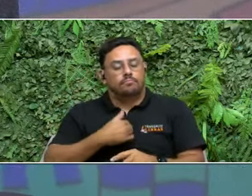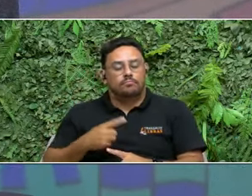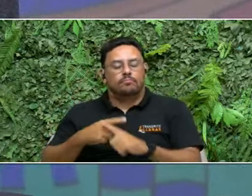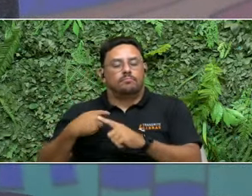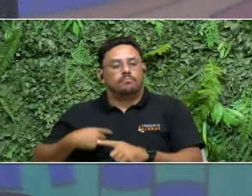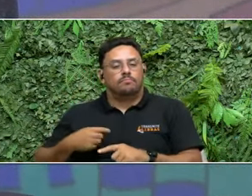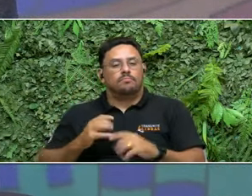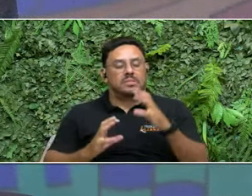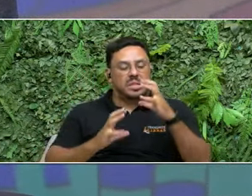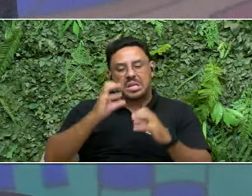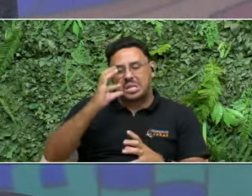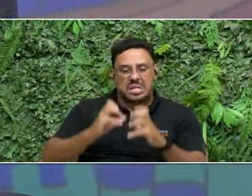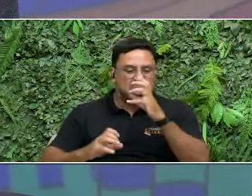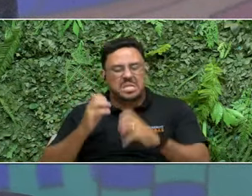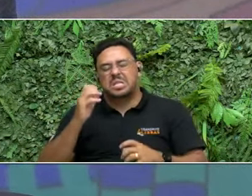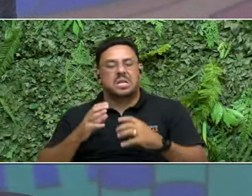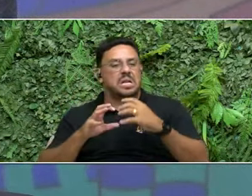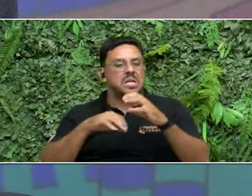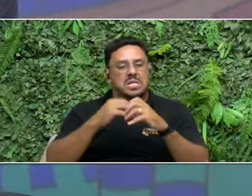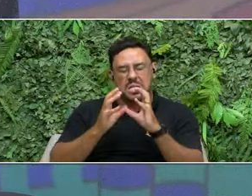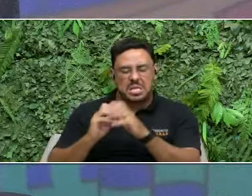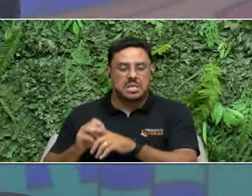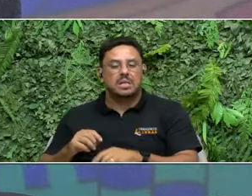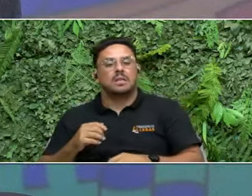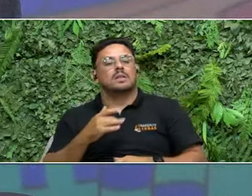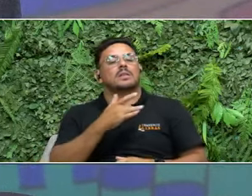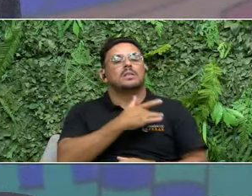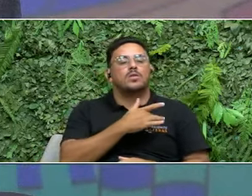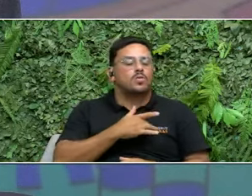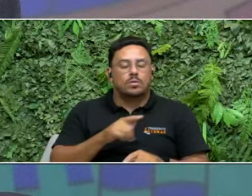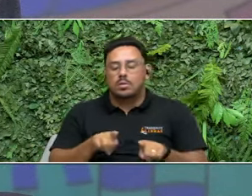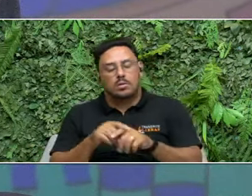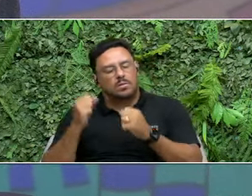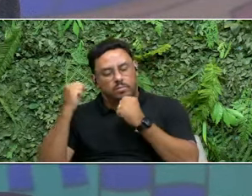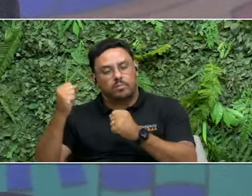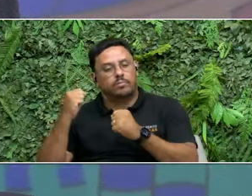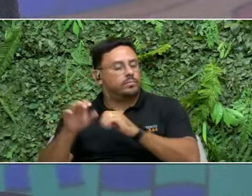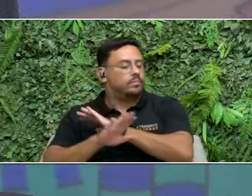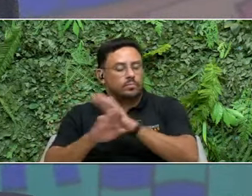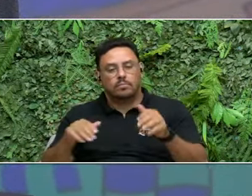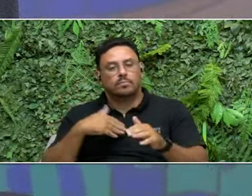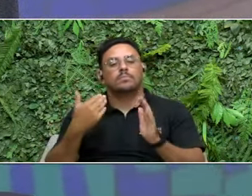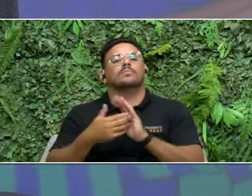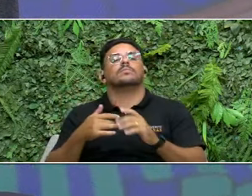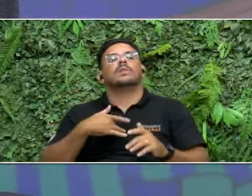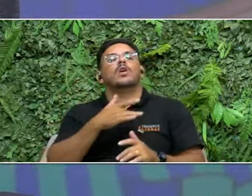nada de confusão nada Deus torcedores